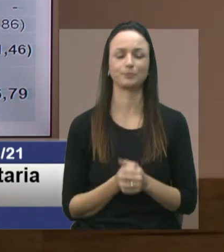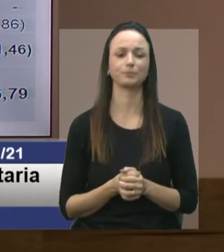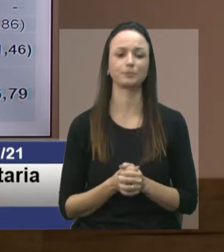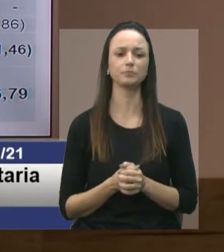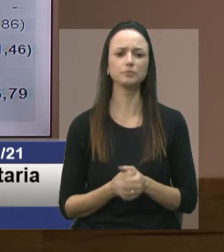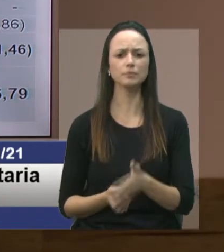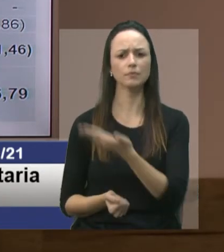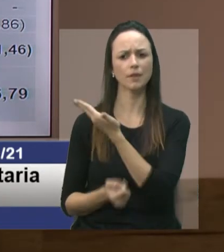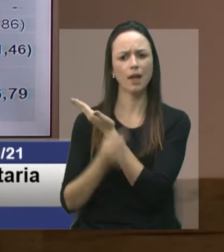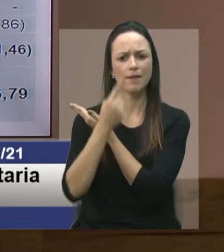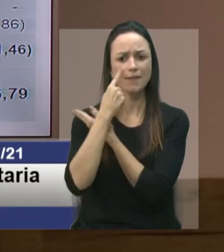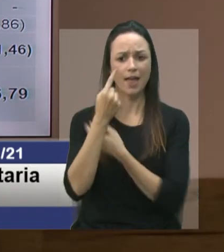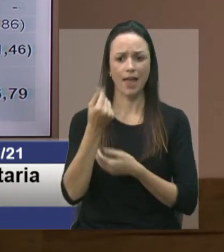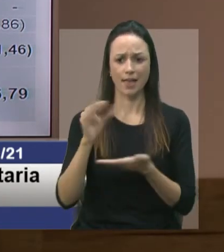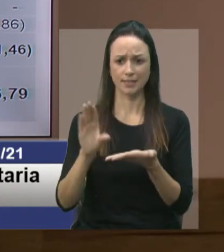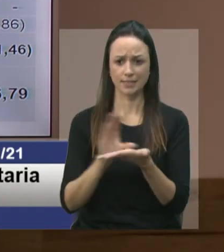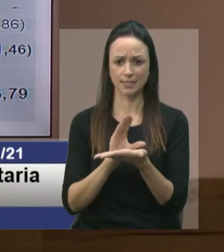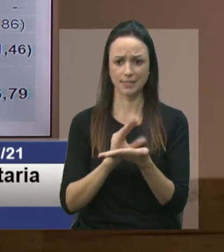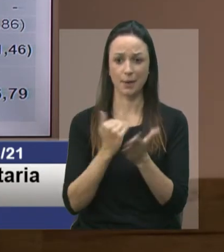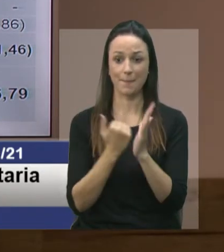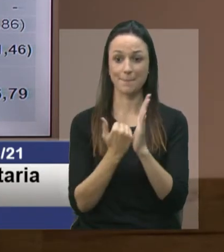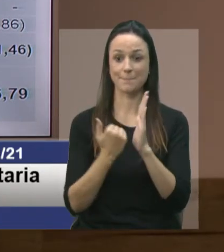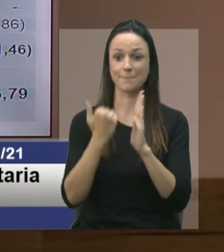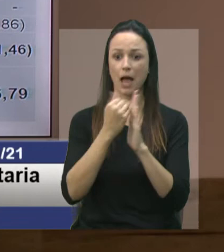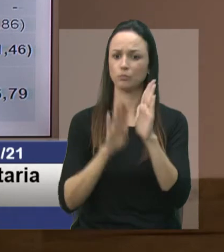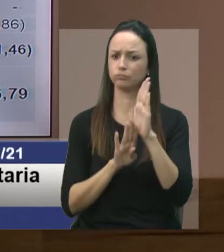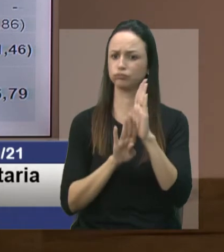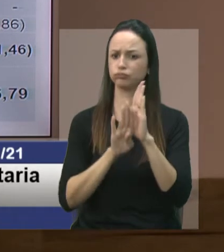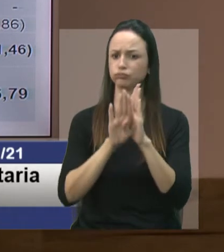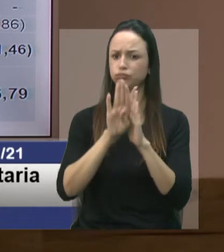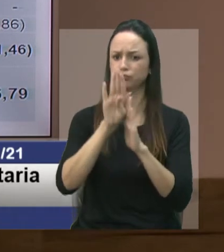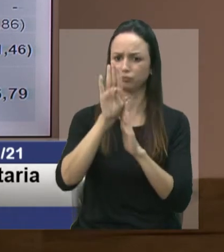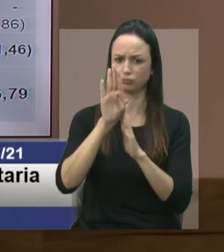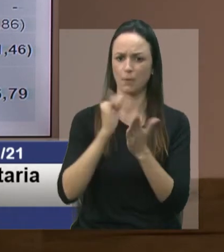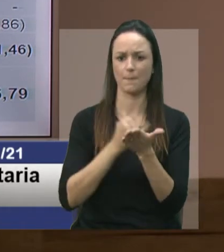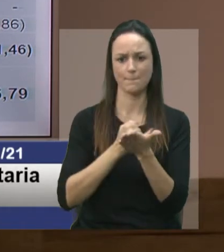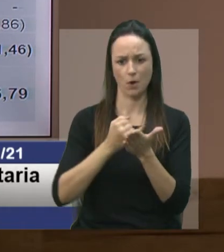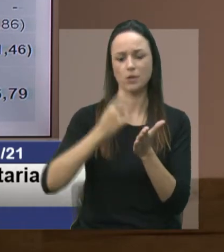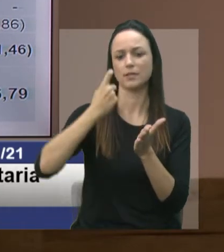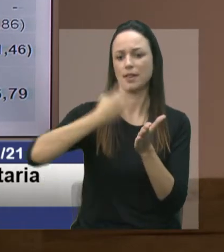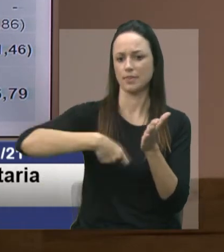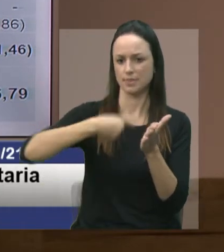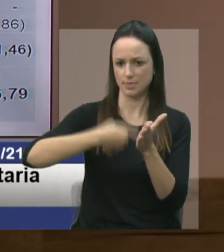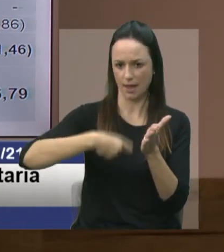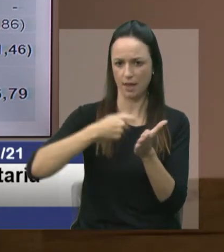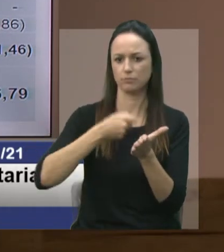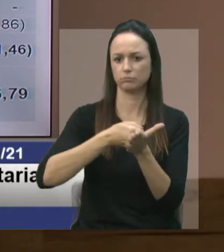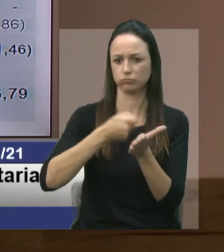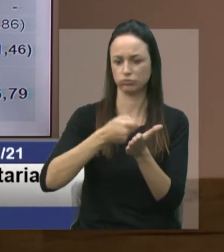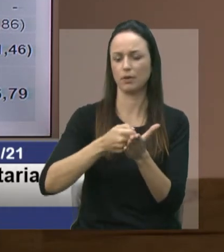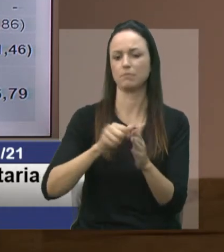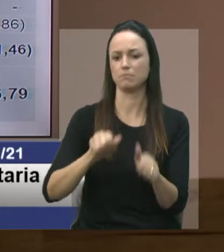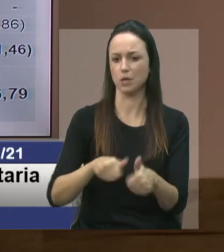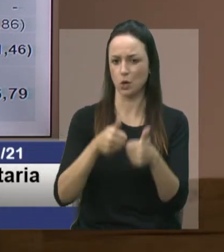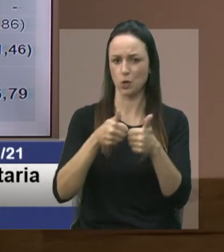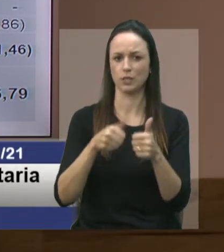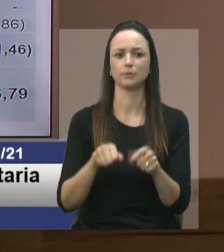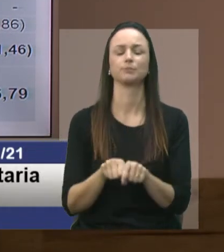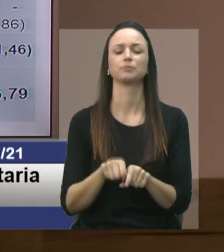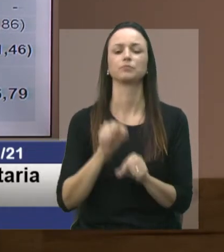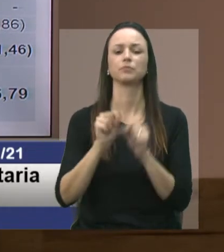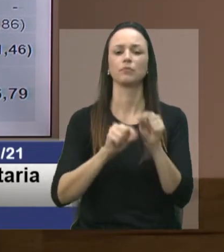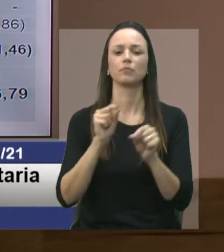que as receitas que tiveram maior crescimento foram em impostos, taxas e contribuições e melhorias, equivalente